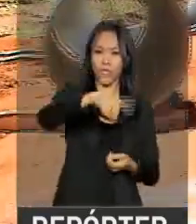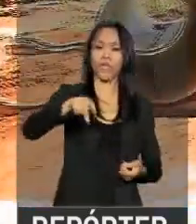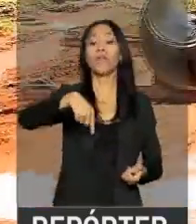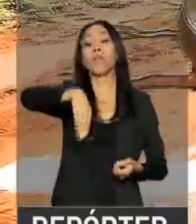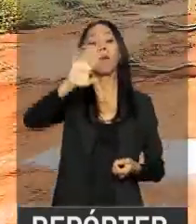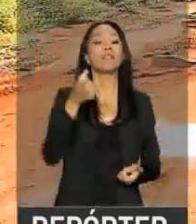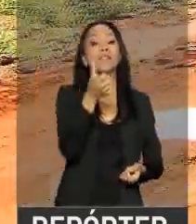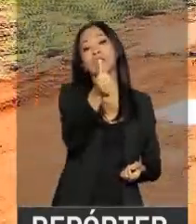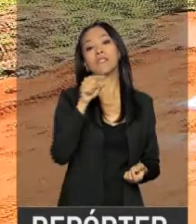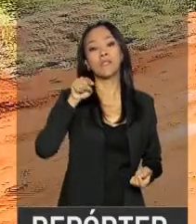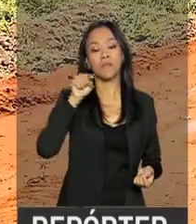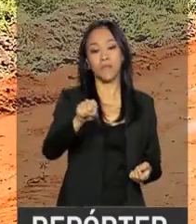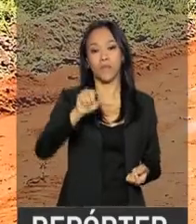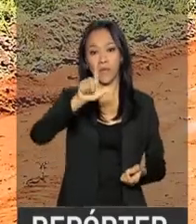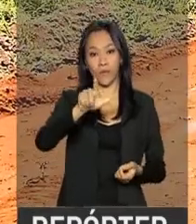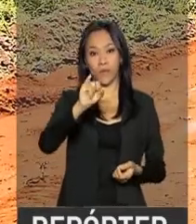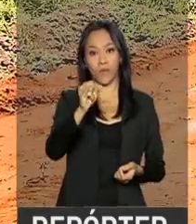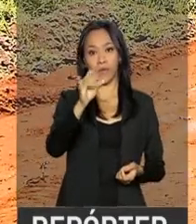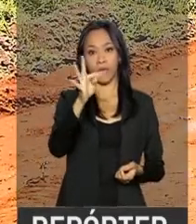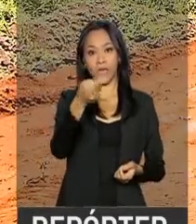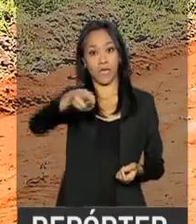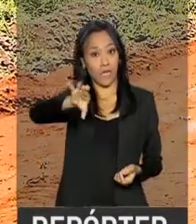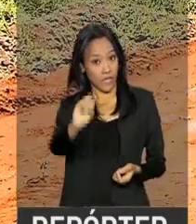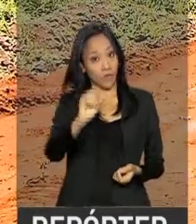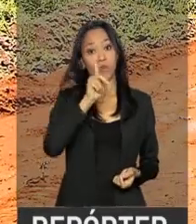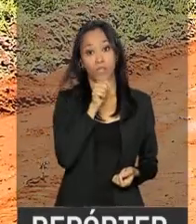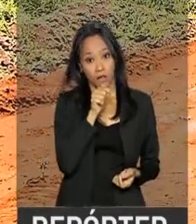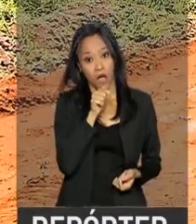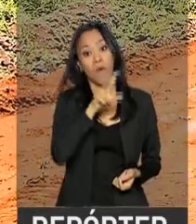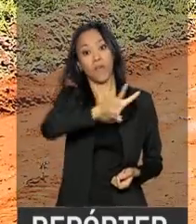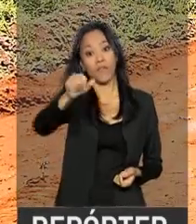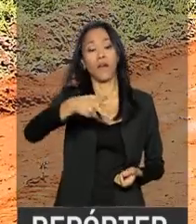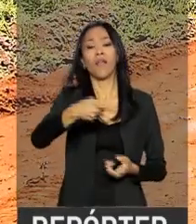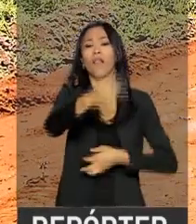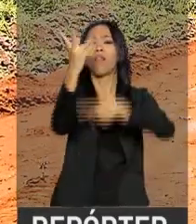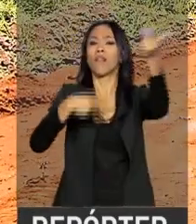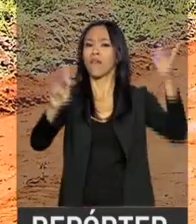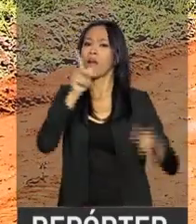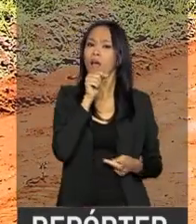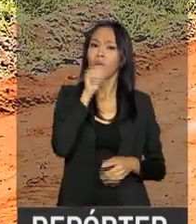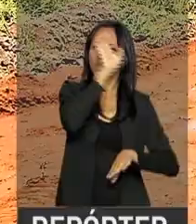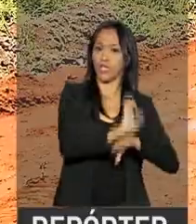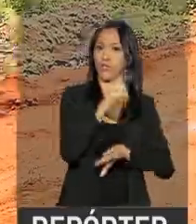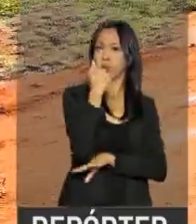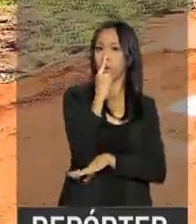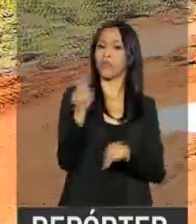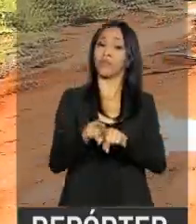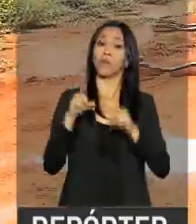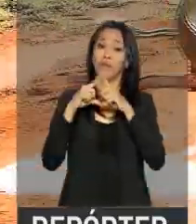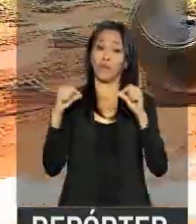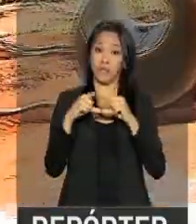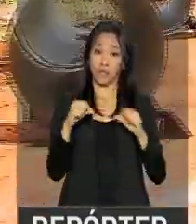de água por segundo e abastecer mais de dois milhões e meio de habitantes em goiás e no distrito federal ao todo o